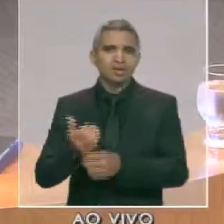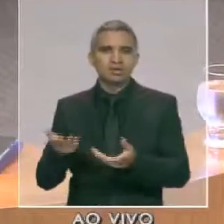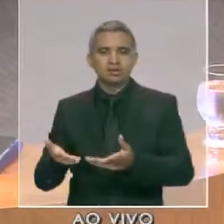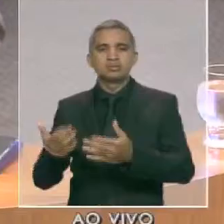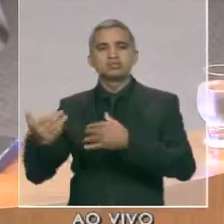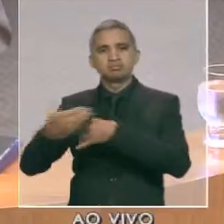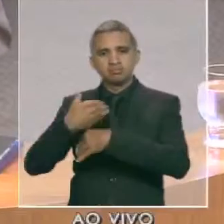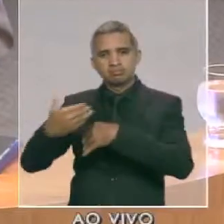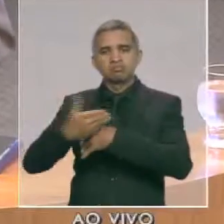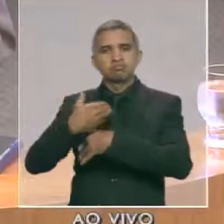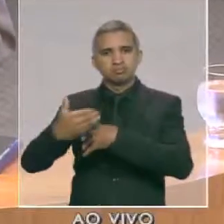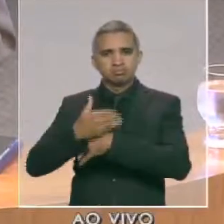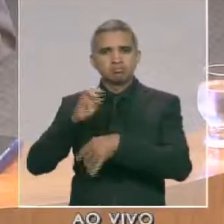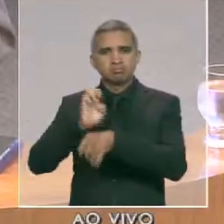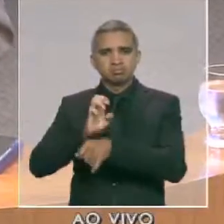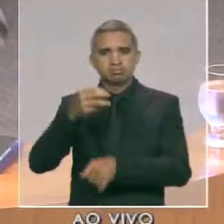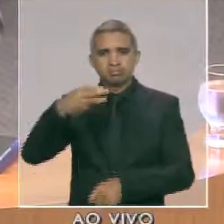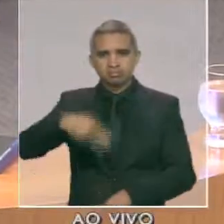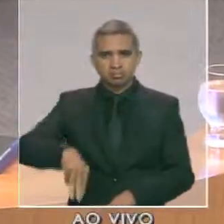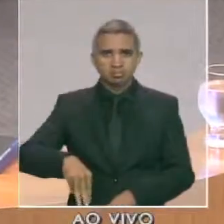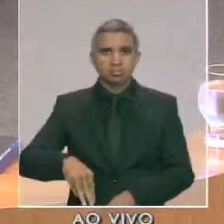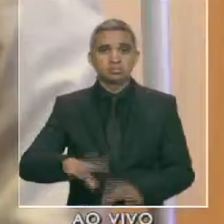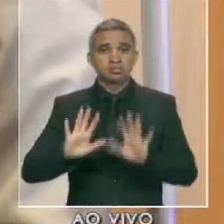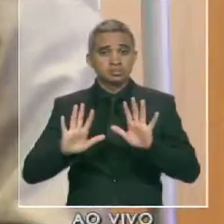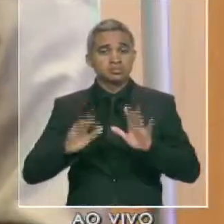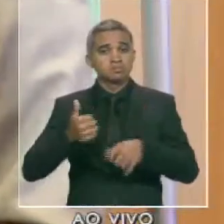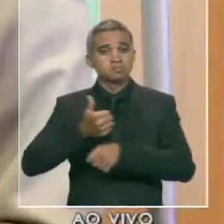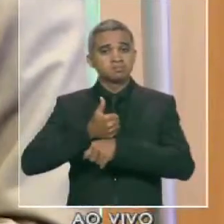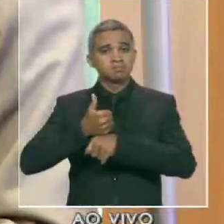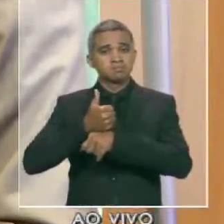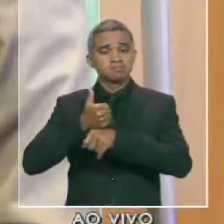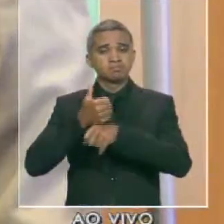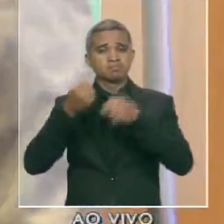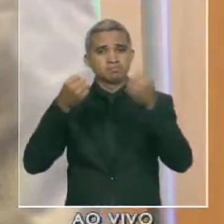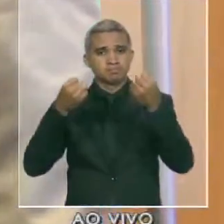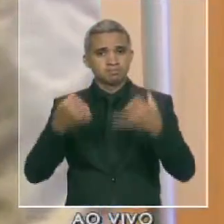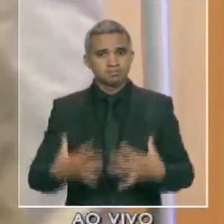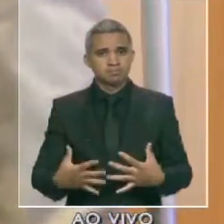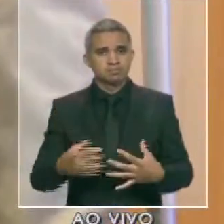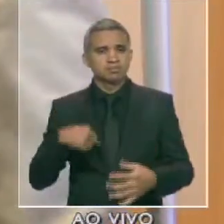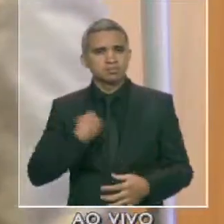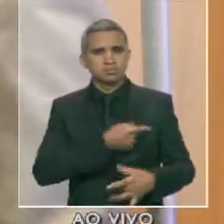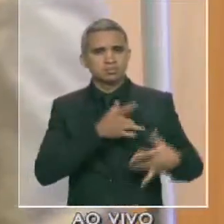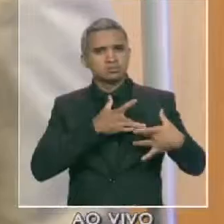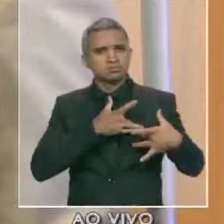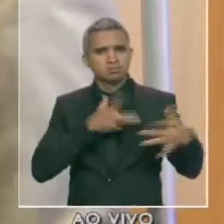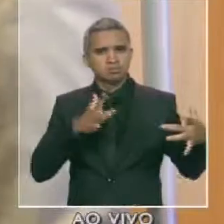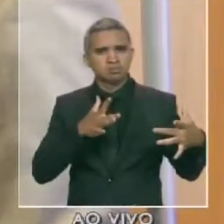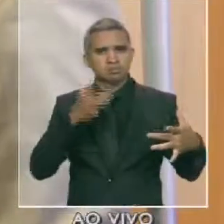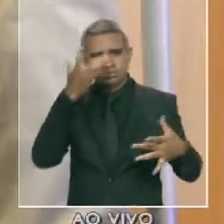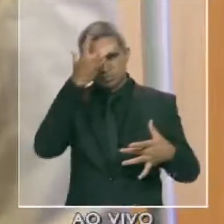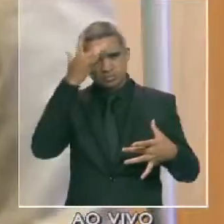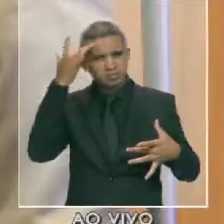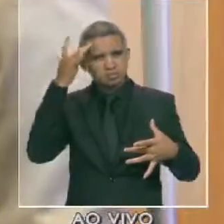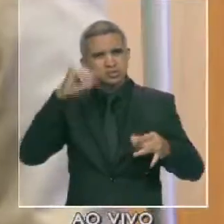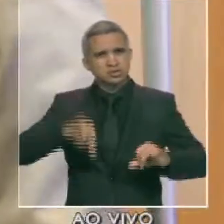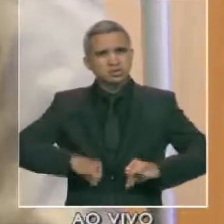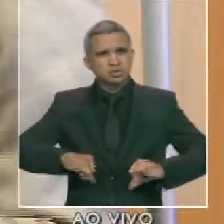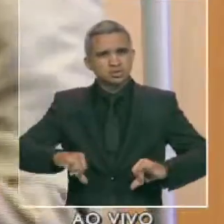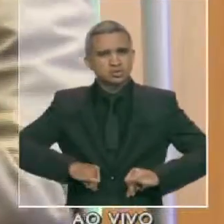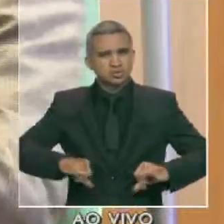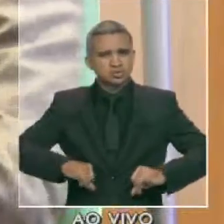antes, eu quero externar também a nossa solidariedade, né, a todas as vítimas de violência do Estado do